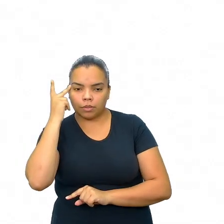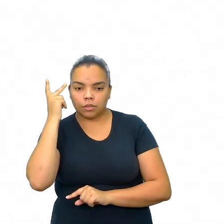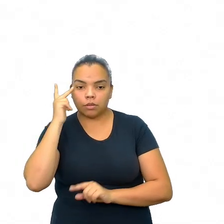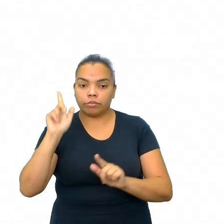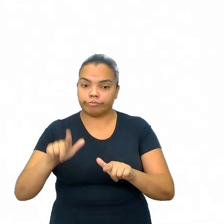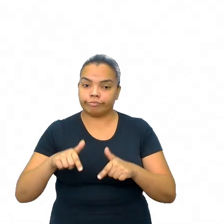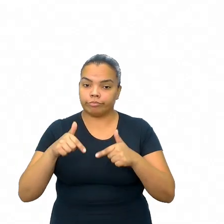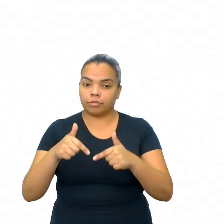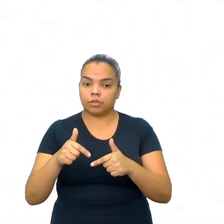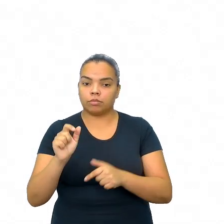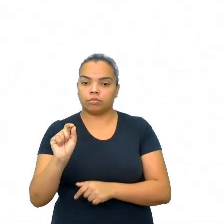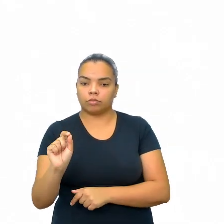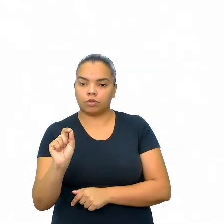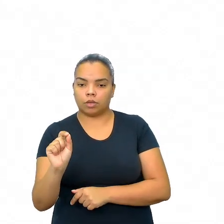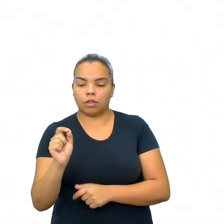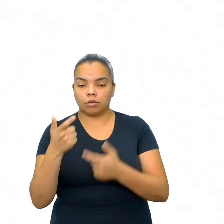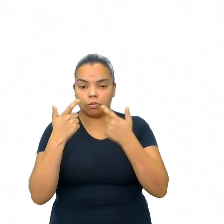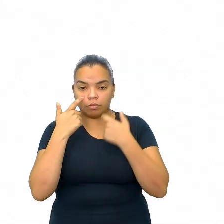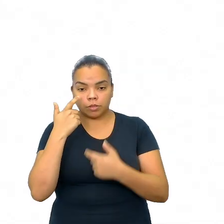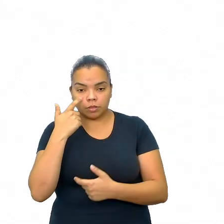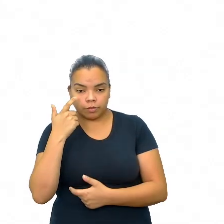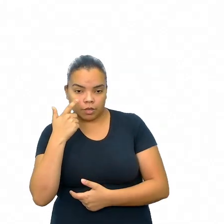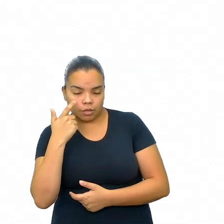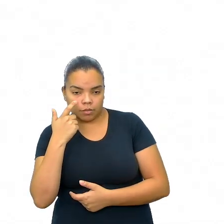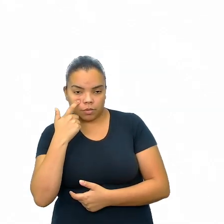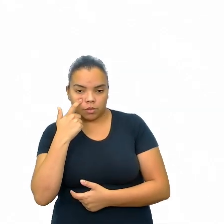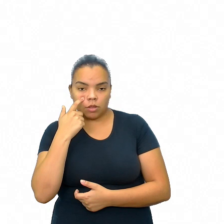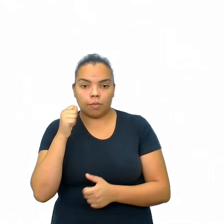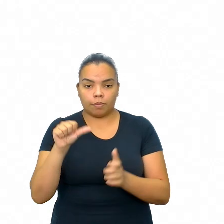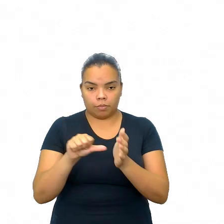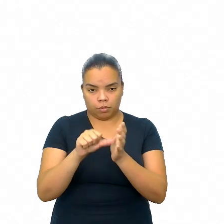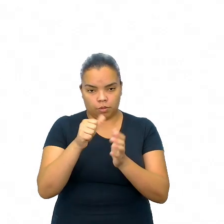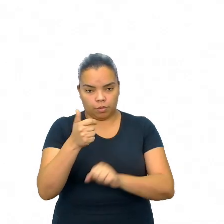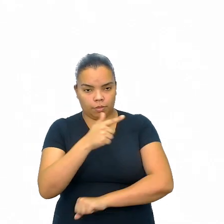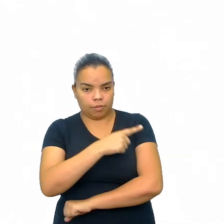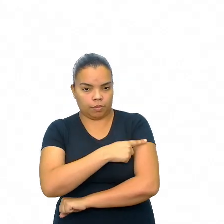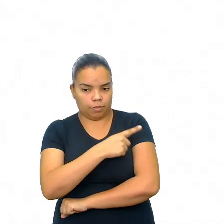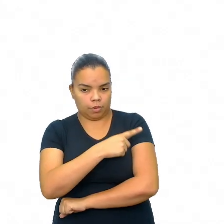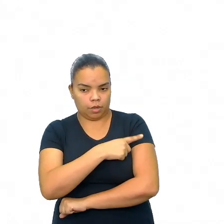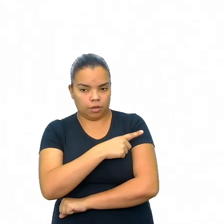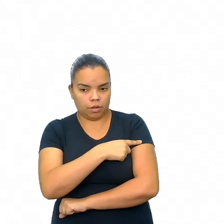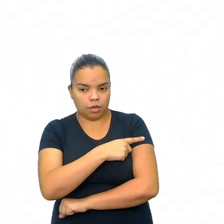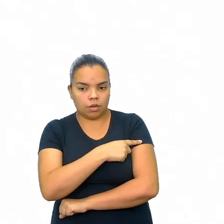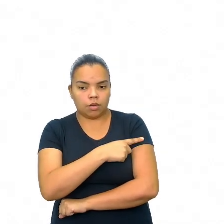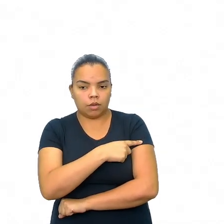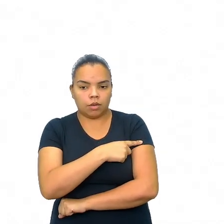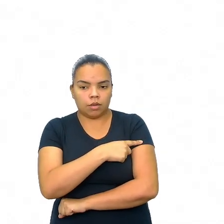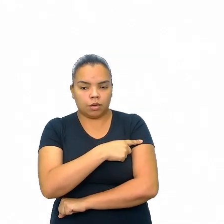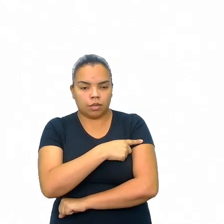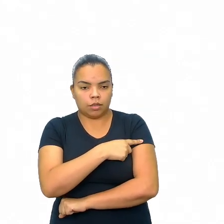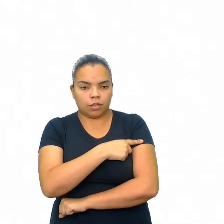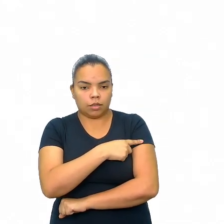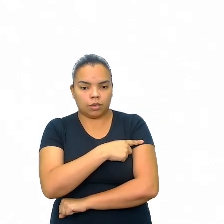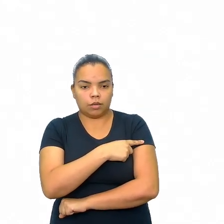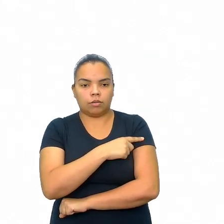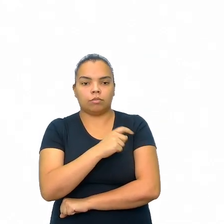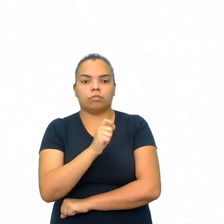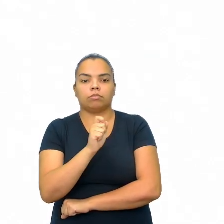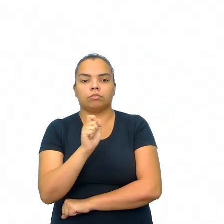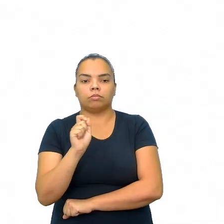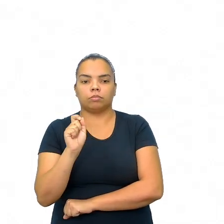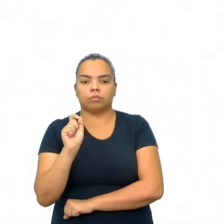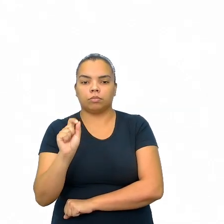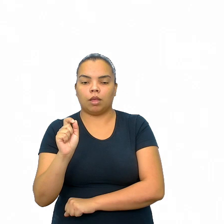ação, que nós observaremos. No primeiro ano, que os estudantes consigam escrever